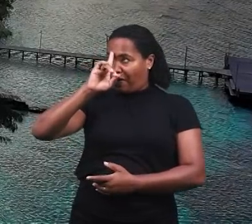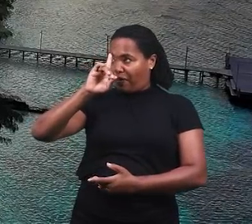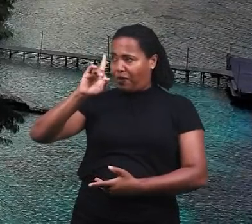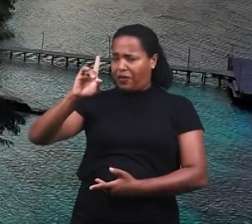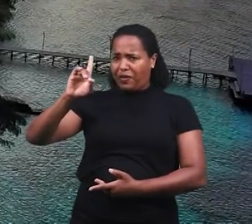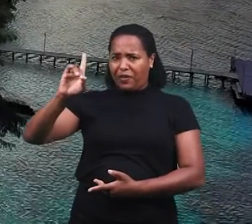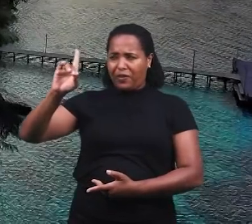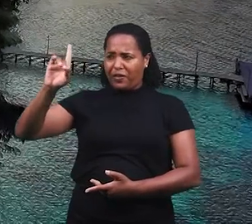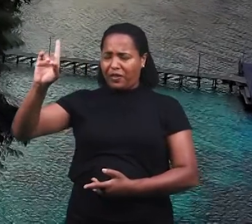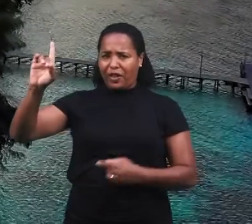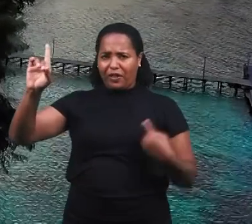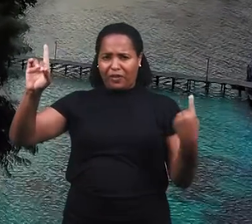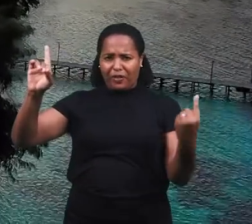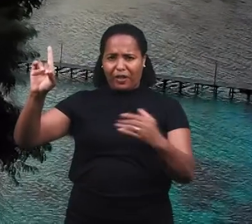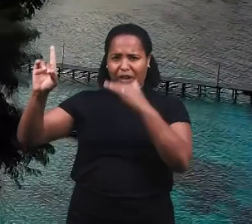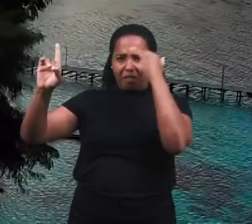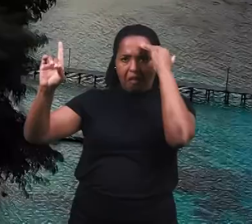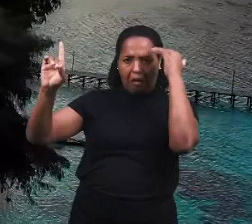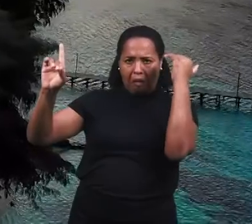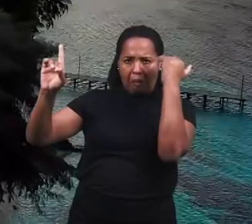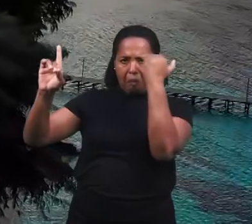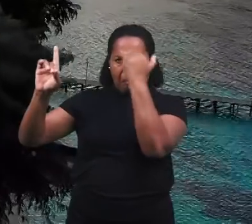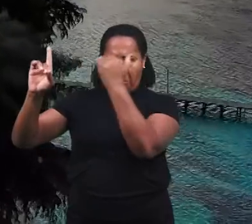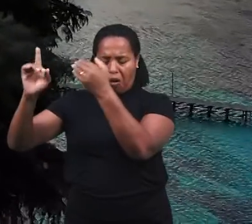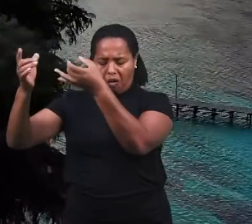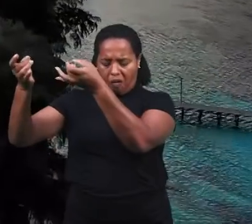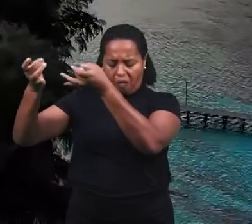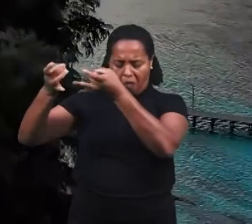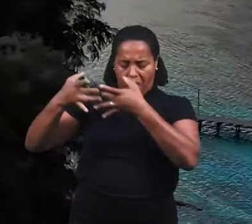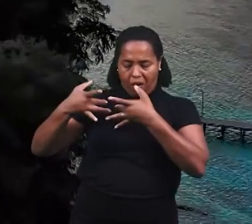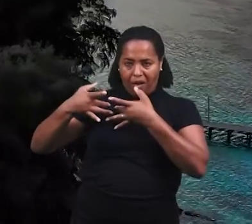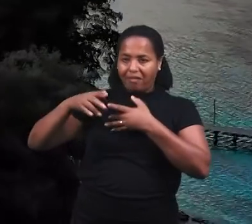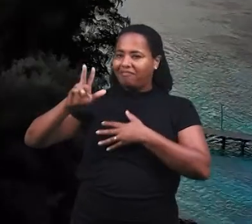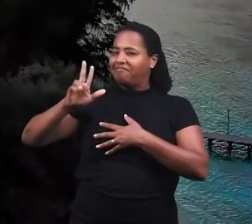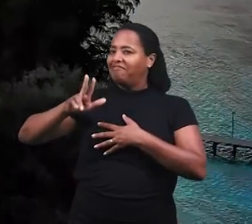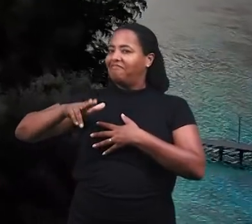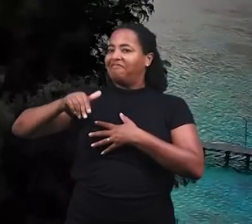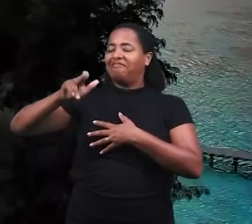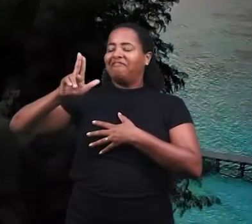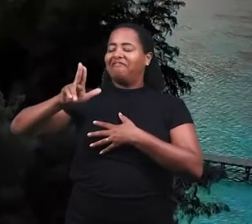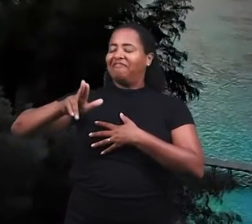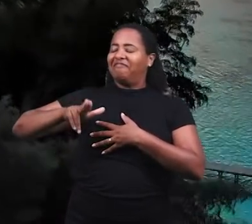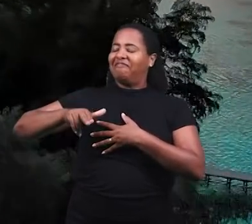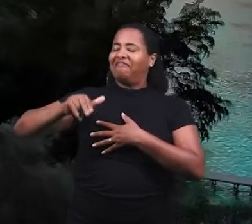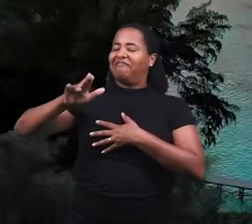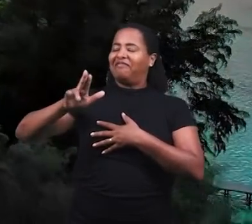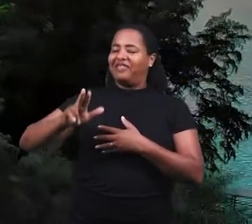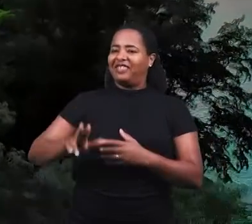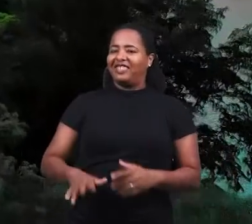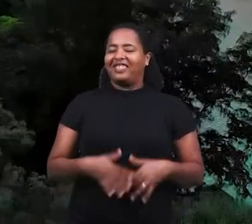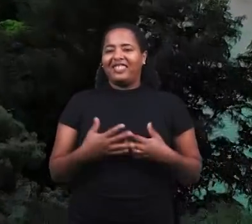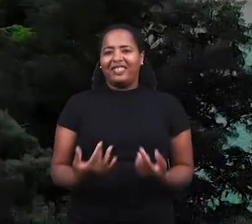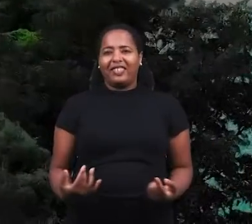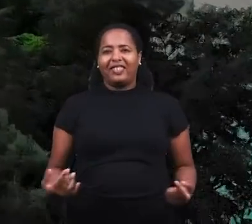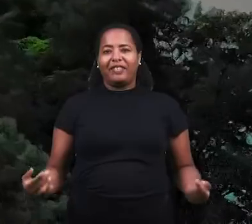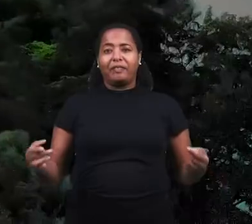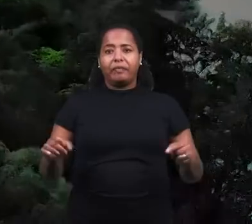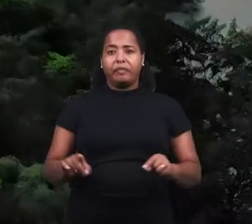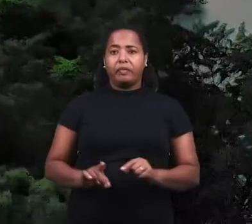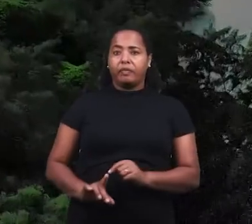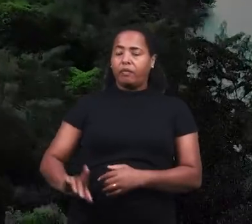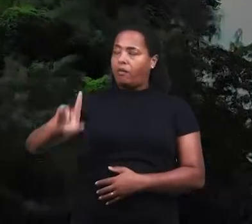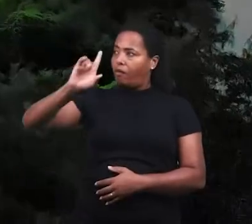O Deus a quem servimos não nos desampara